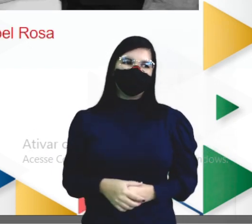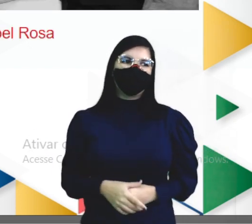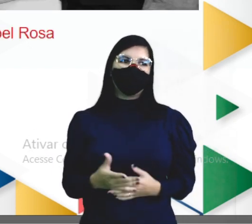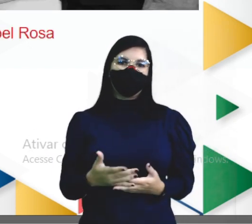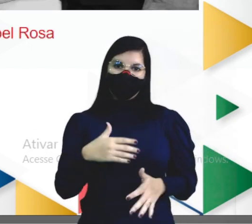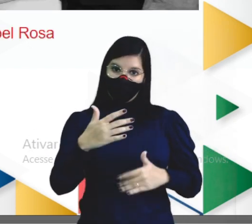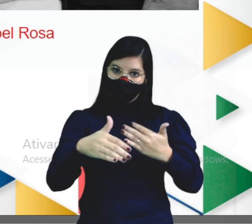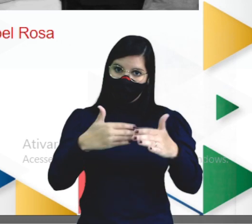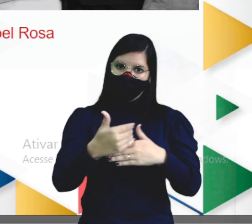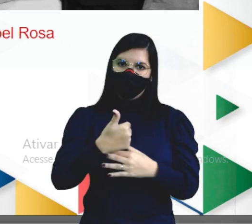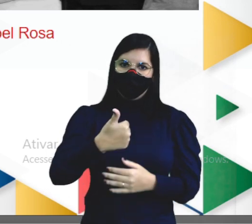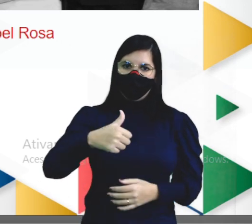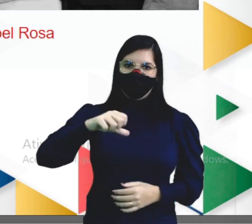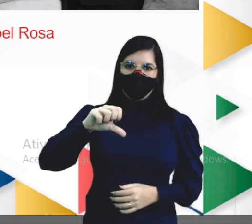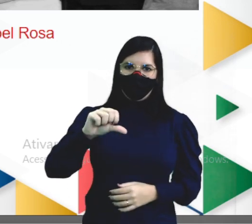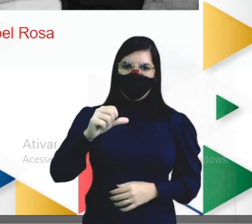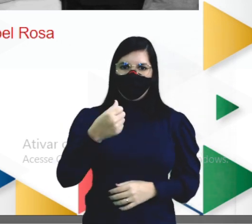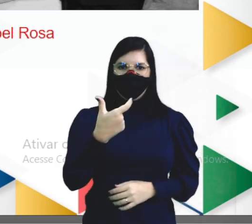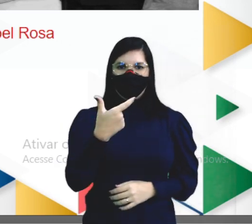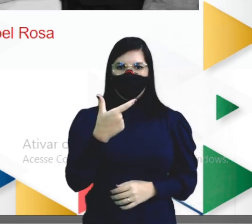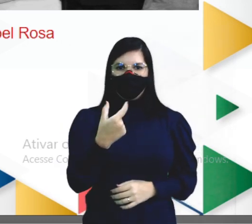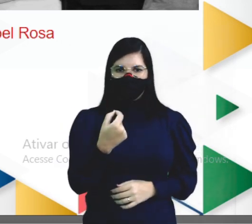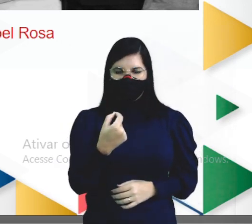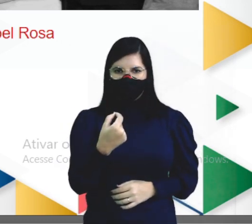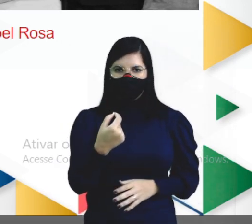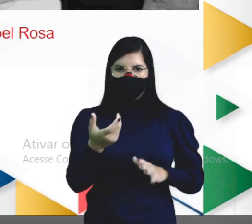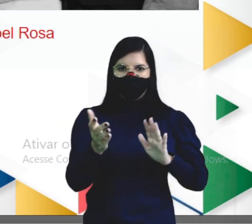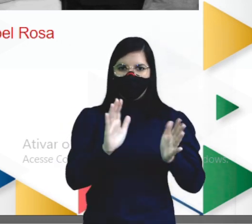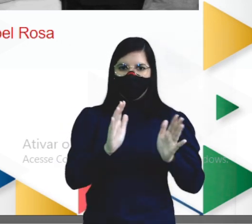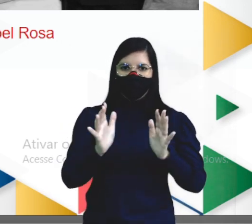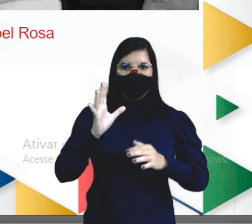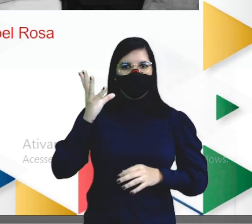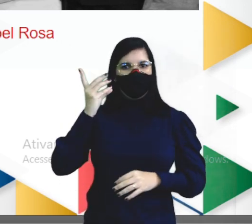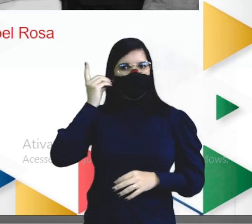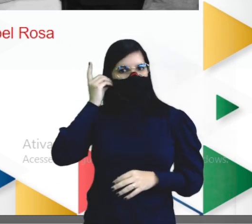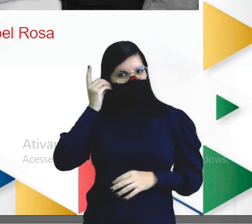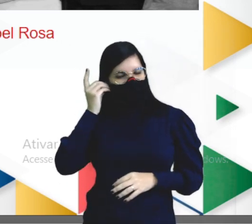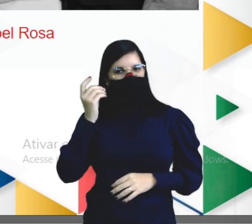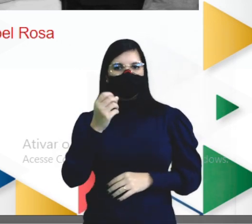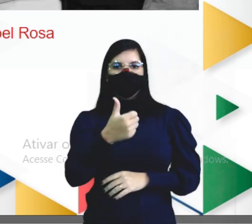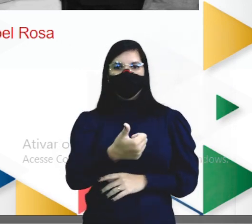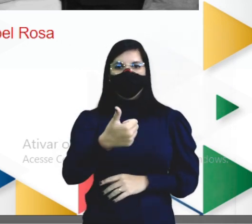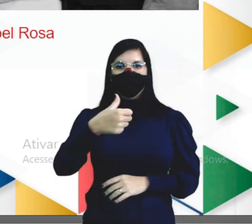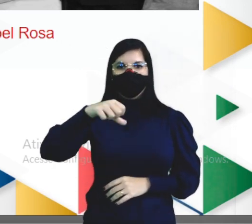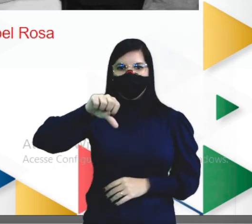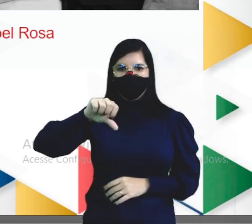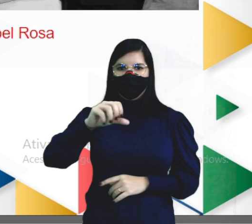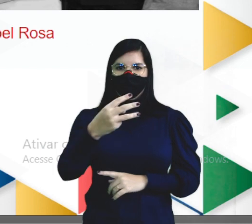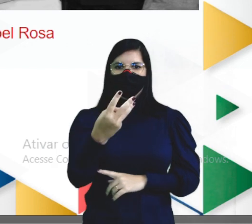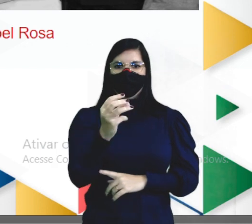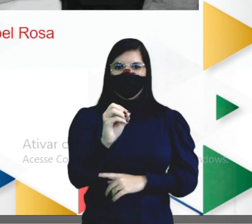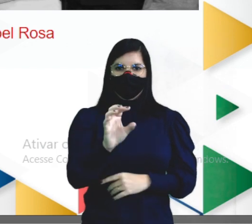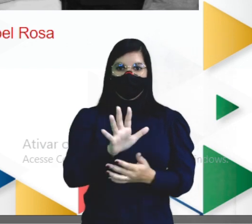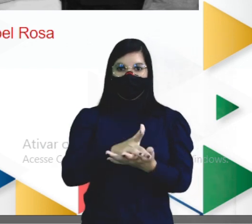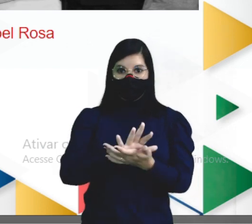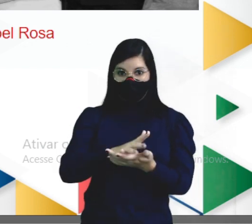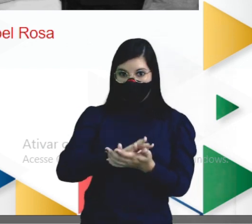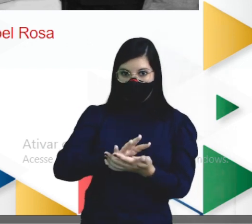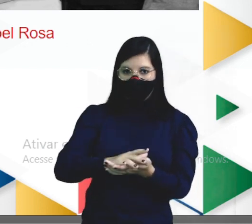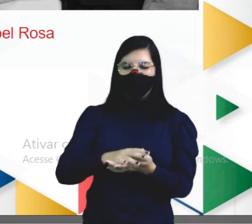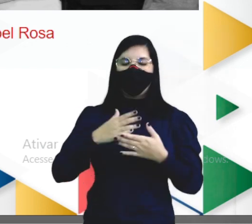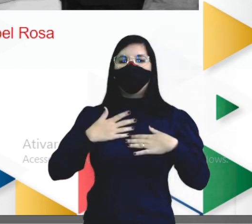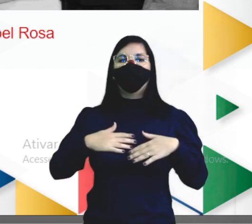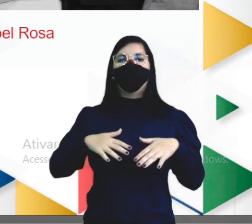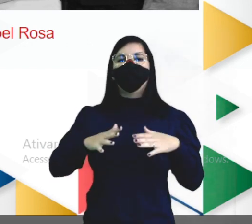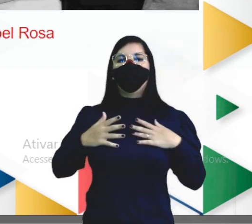década de 1920 e com a era da rádio nos anos de 1930, os sambas ganharam ritmos mais lentos e